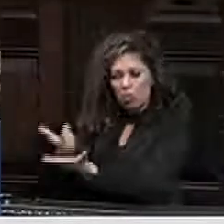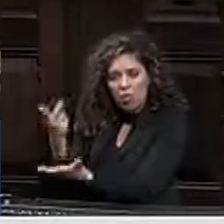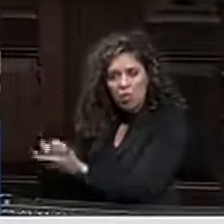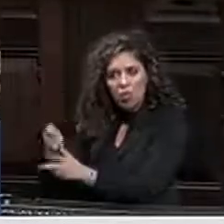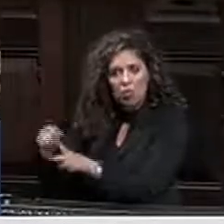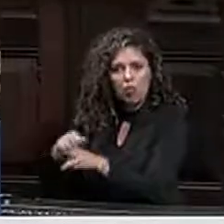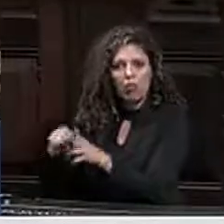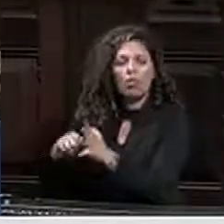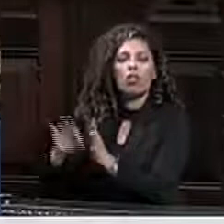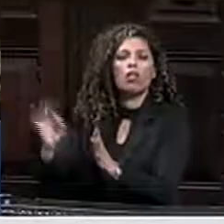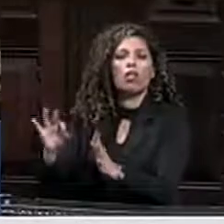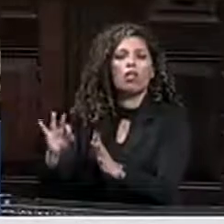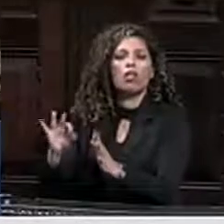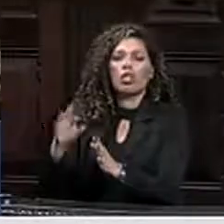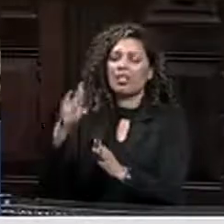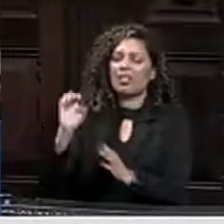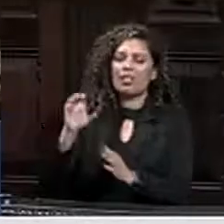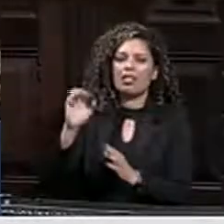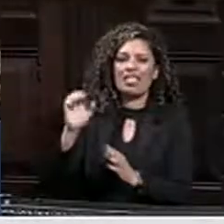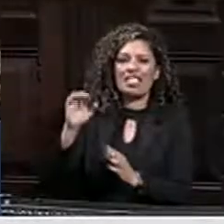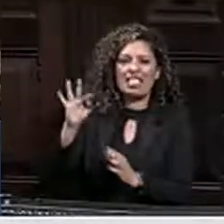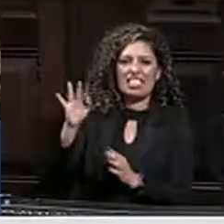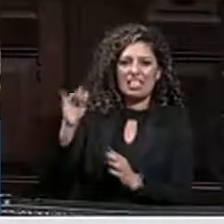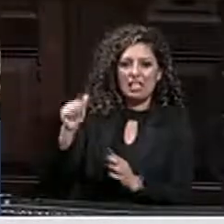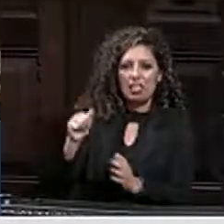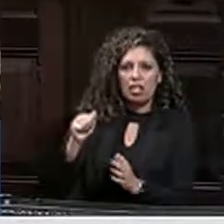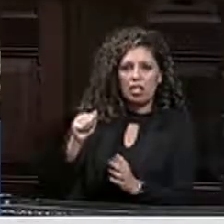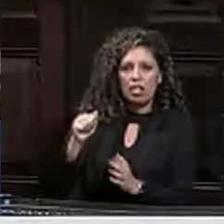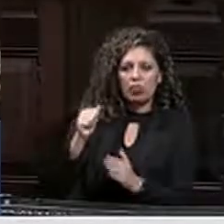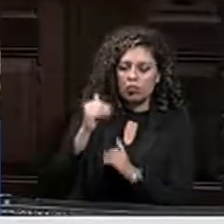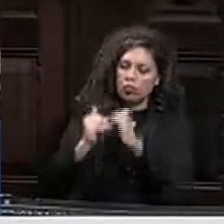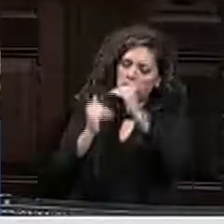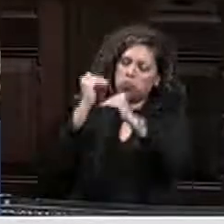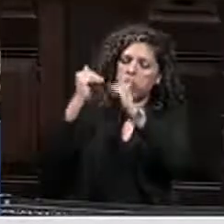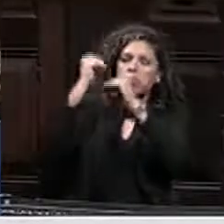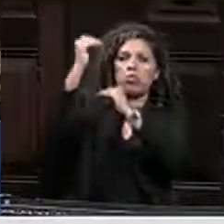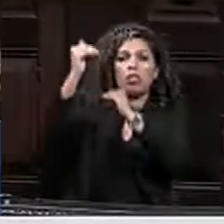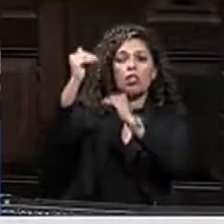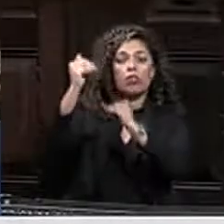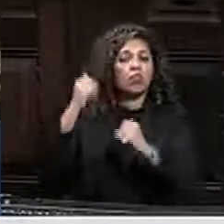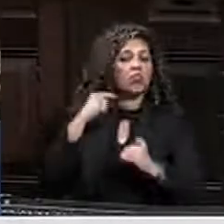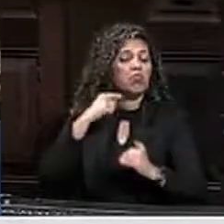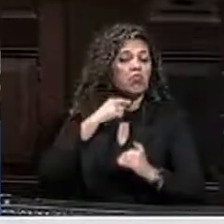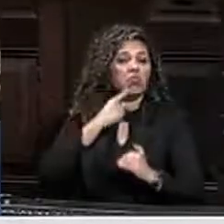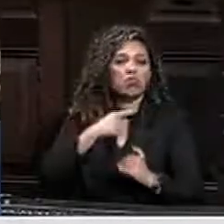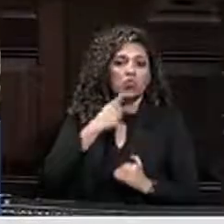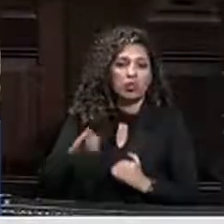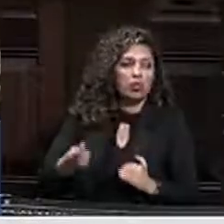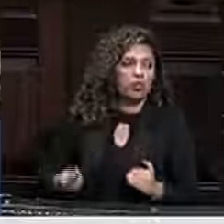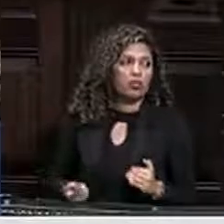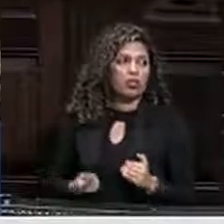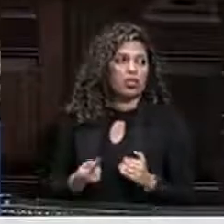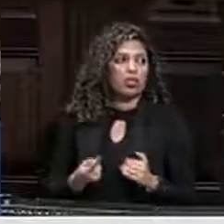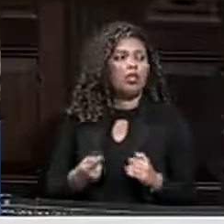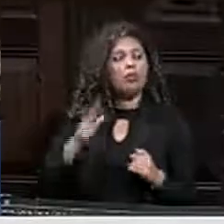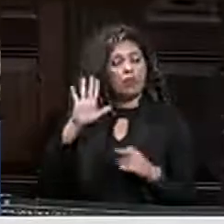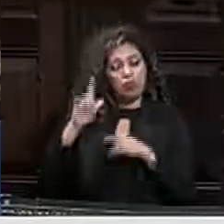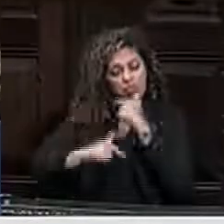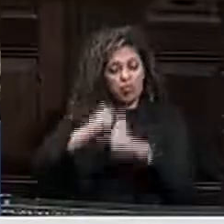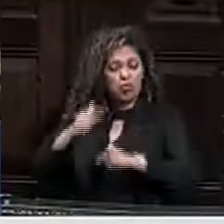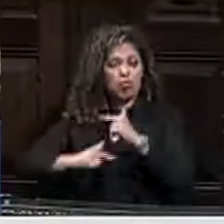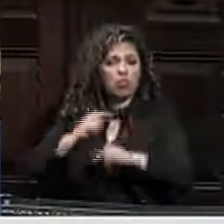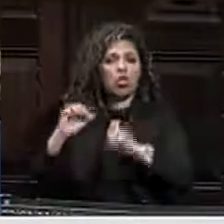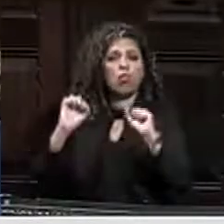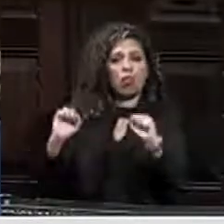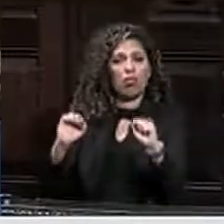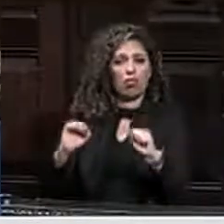aumento das receitas. E esse aumento das receitas você pode trabalhar, porque elas existem aí, a dívida